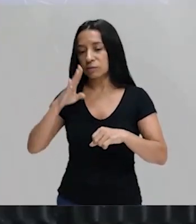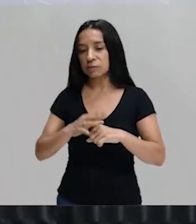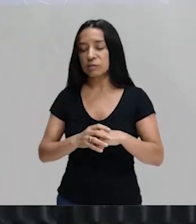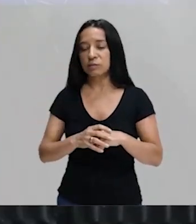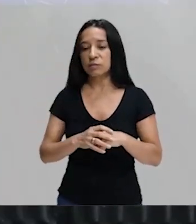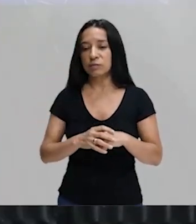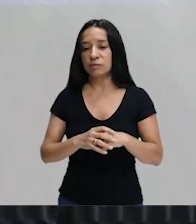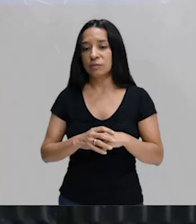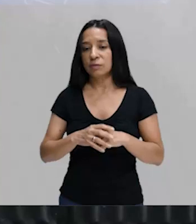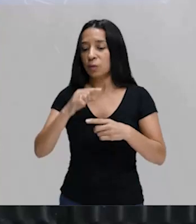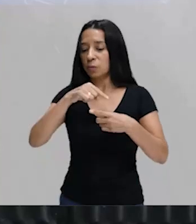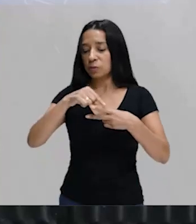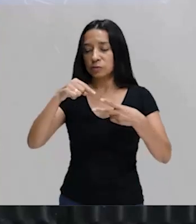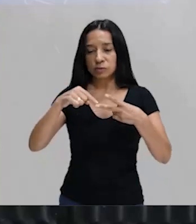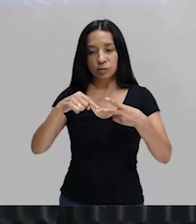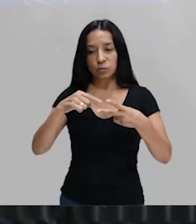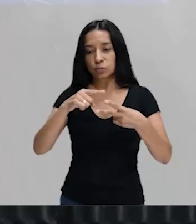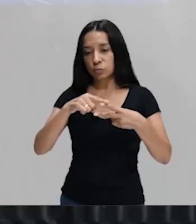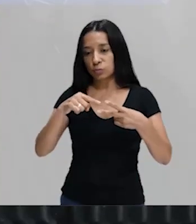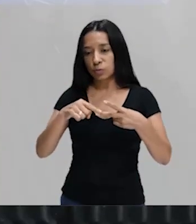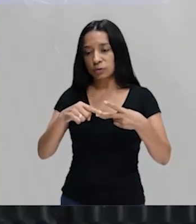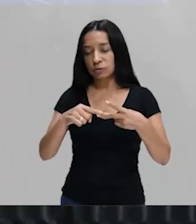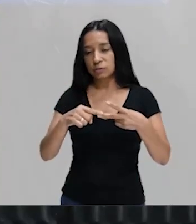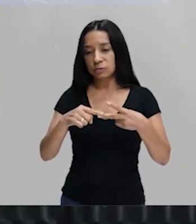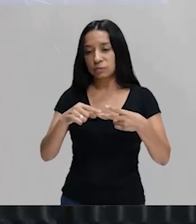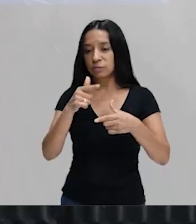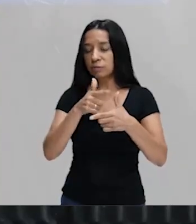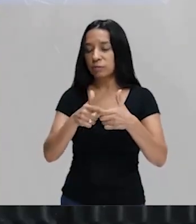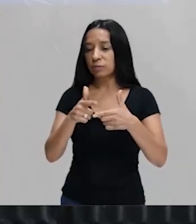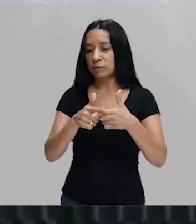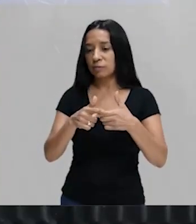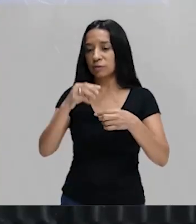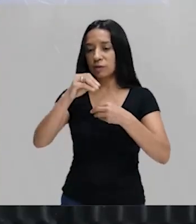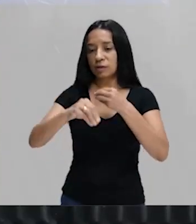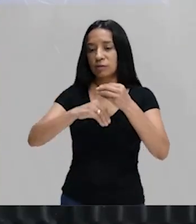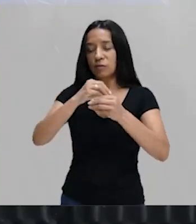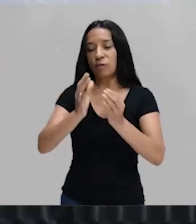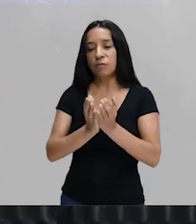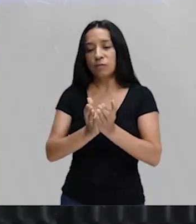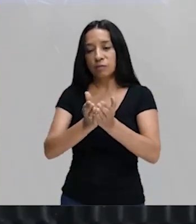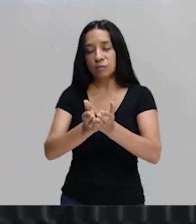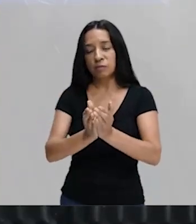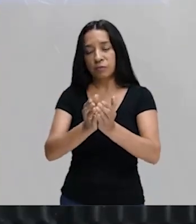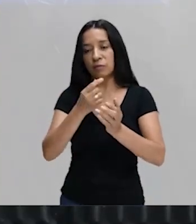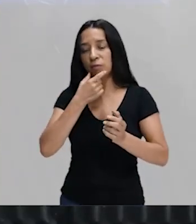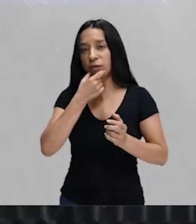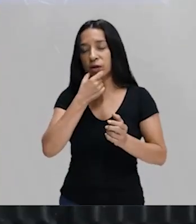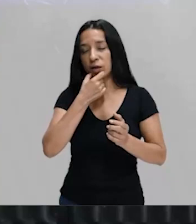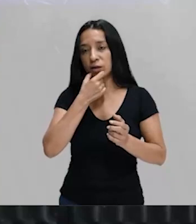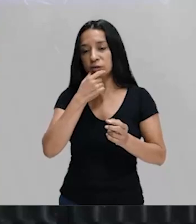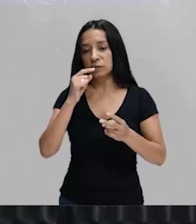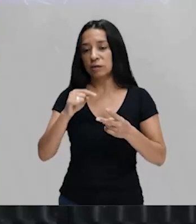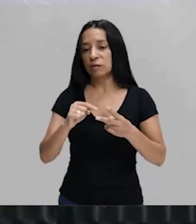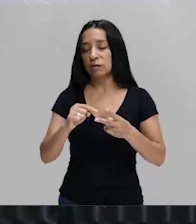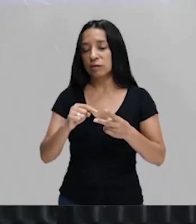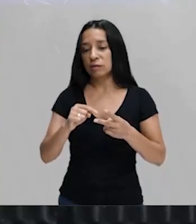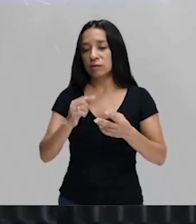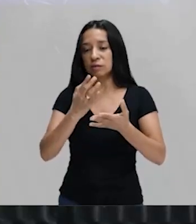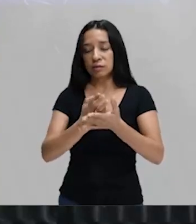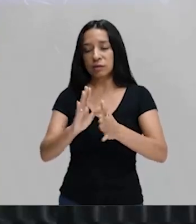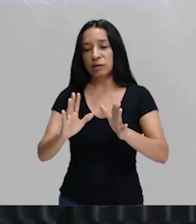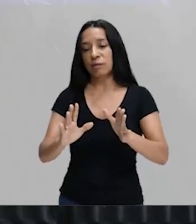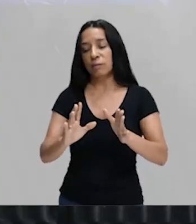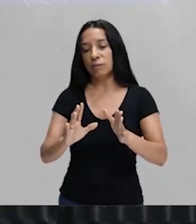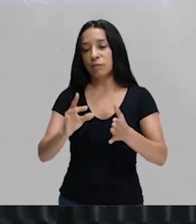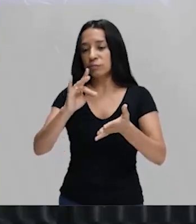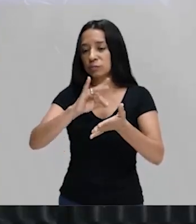dois incidentes. Um que envolve um navio inglês, que acabou